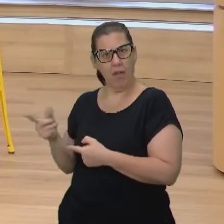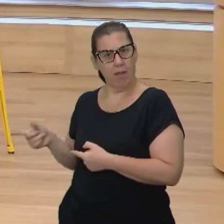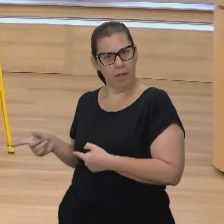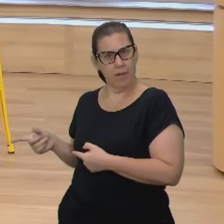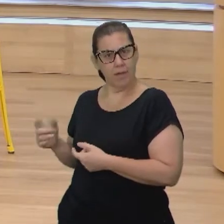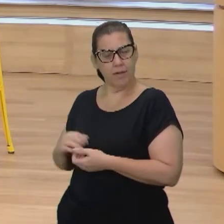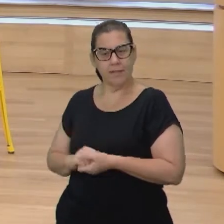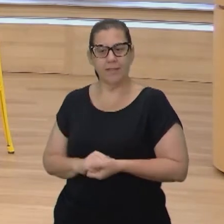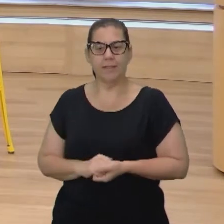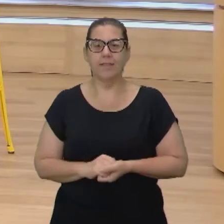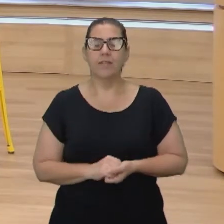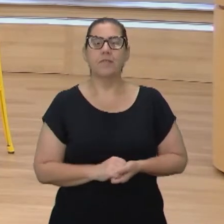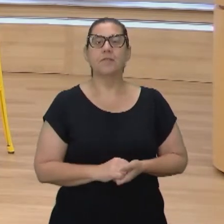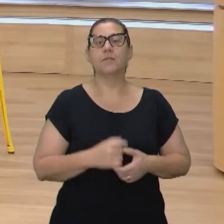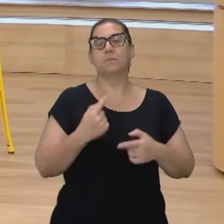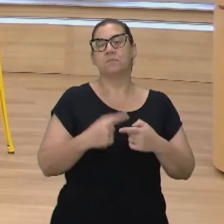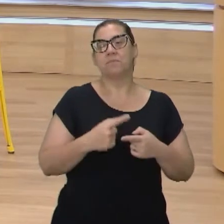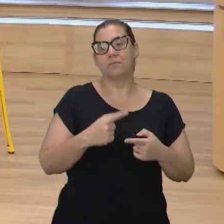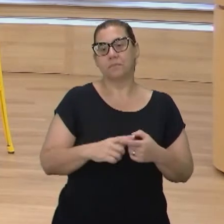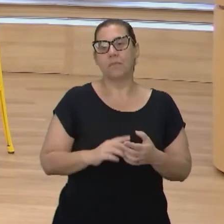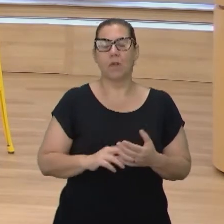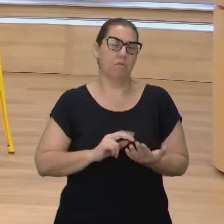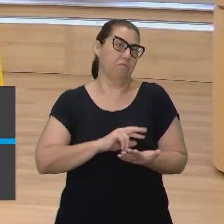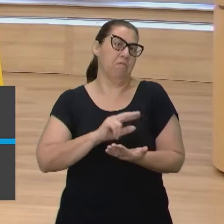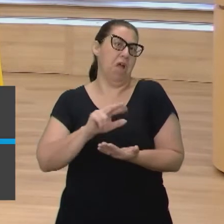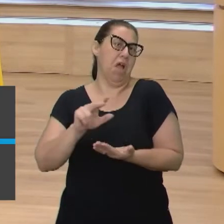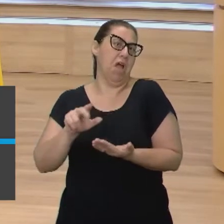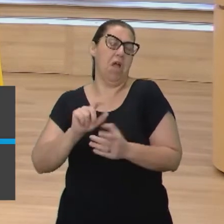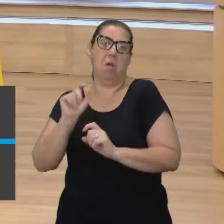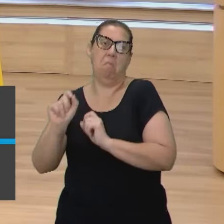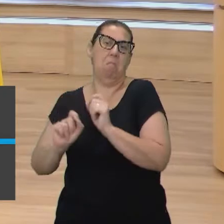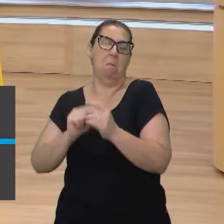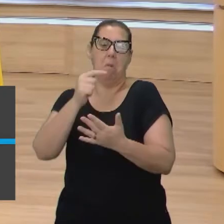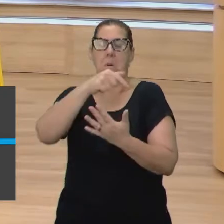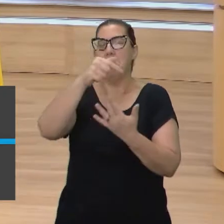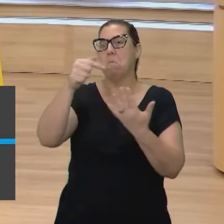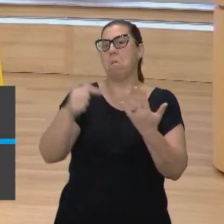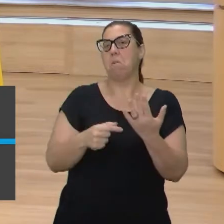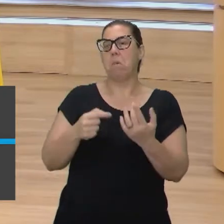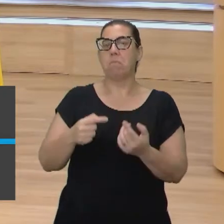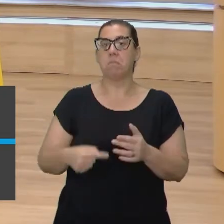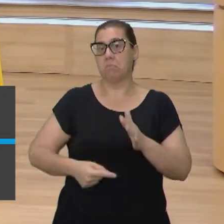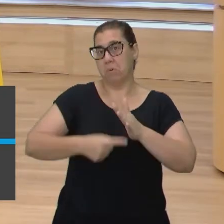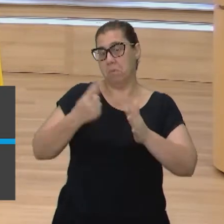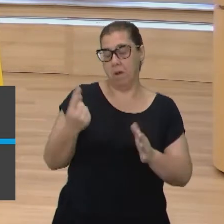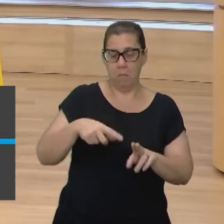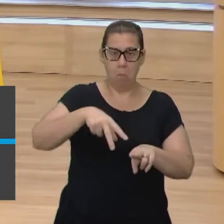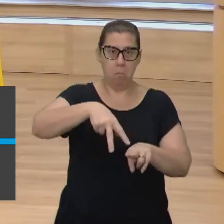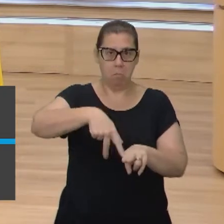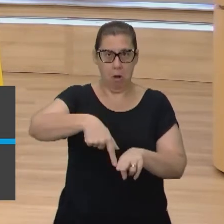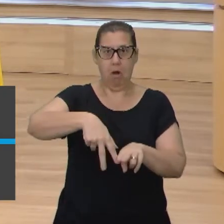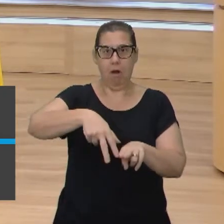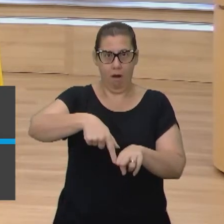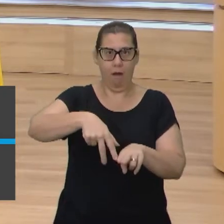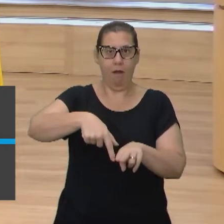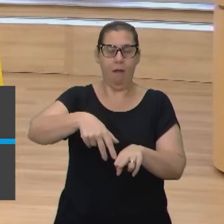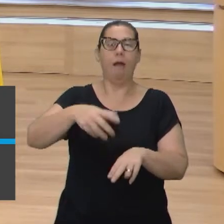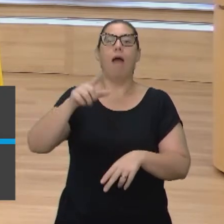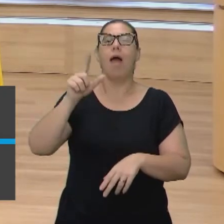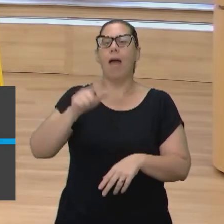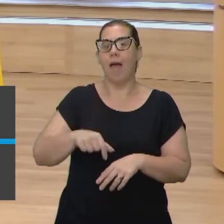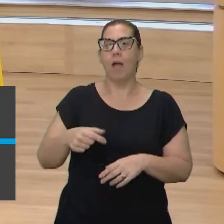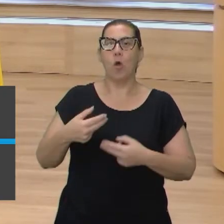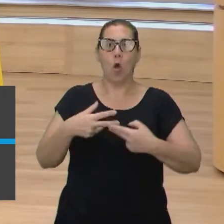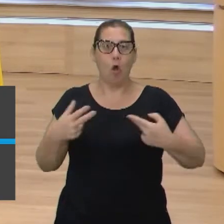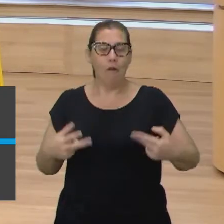aqui porque, bom, vários motivos, né? Um deles é que o skate durante algum tempo foi considerado